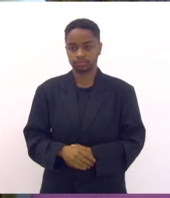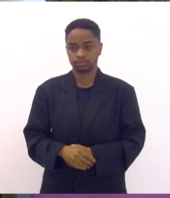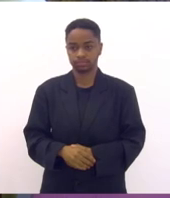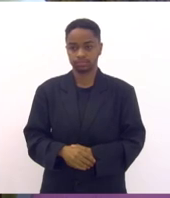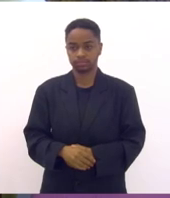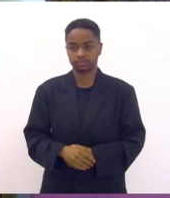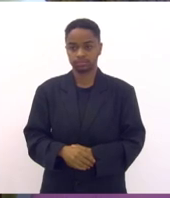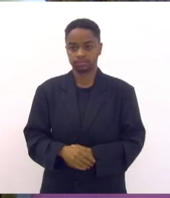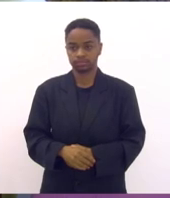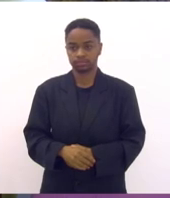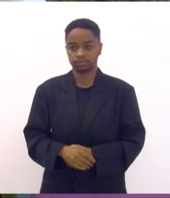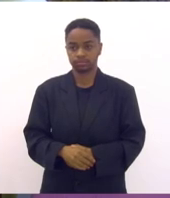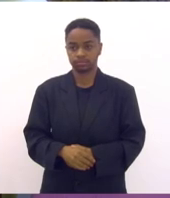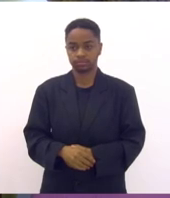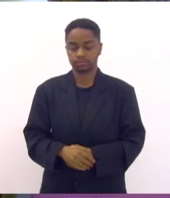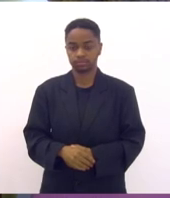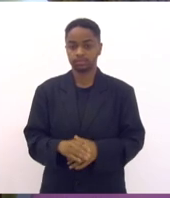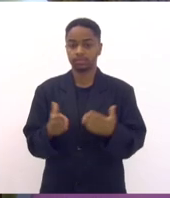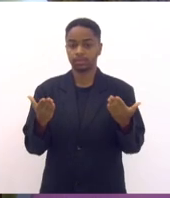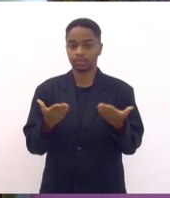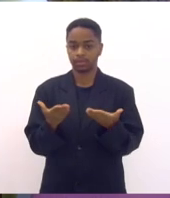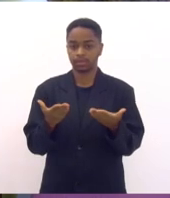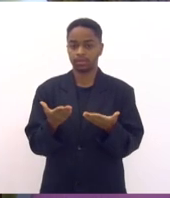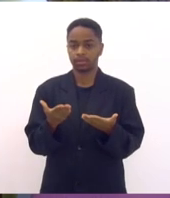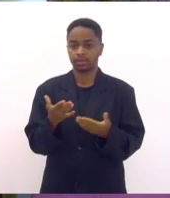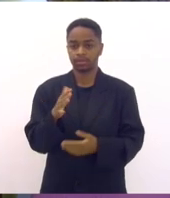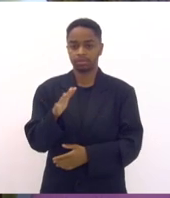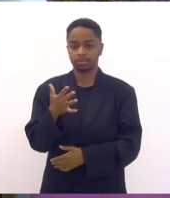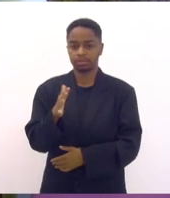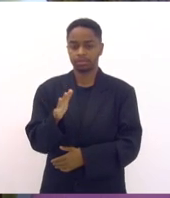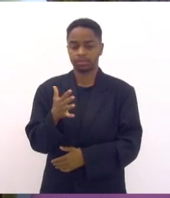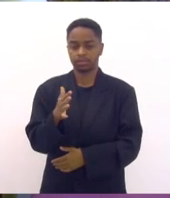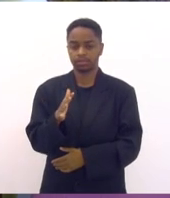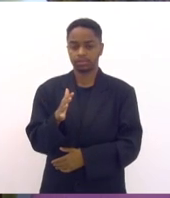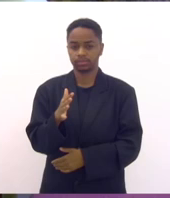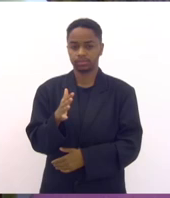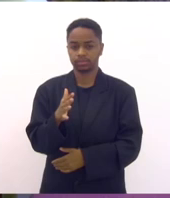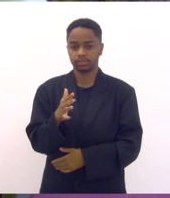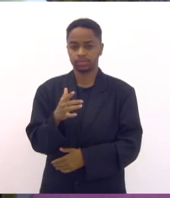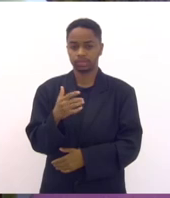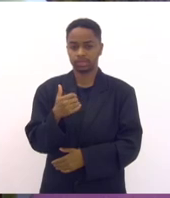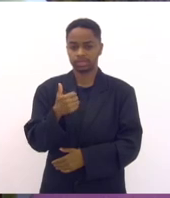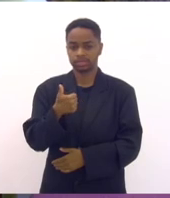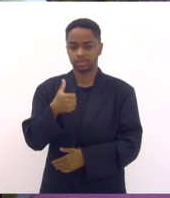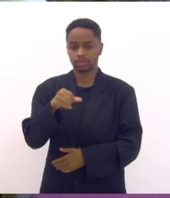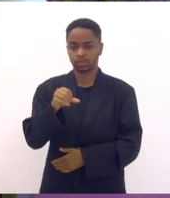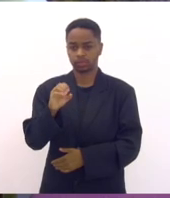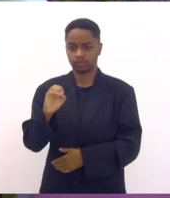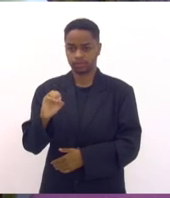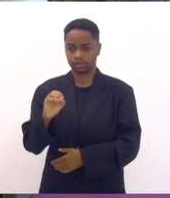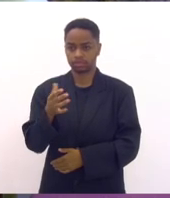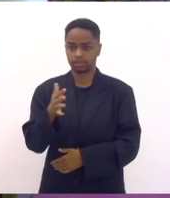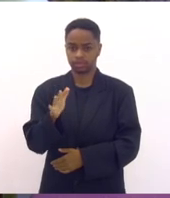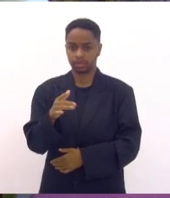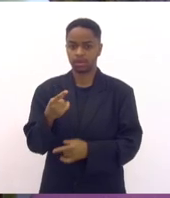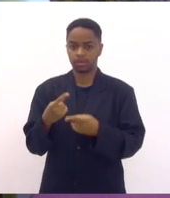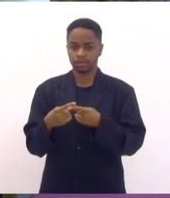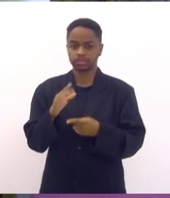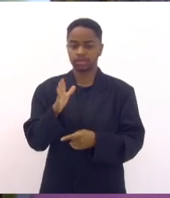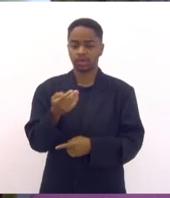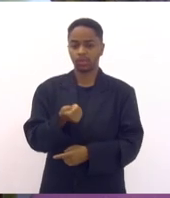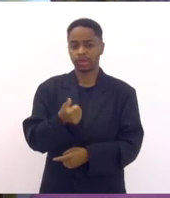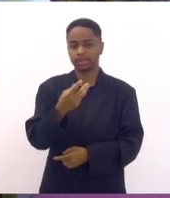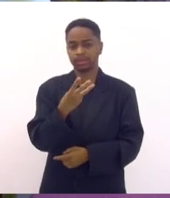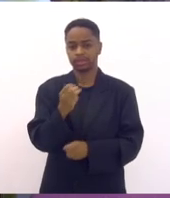180 agora a gente já deve tá chegando a 190 porque nós estamos indo para 3 anos